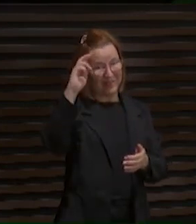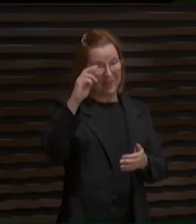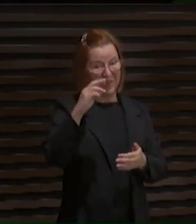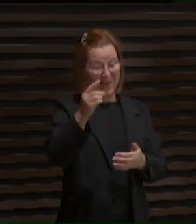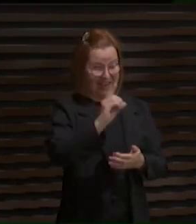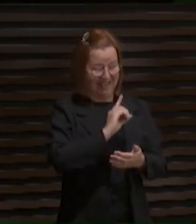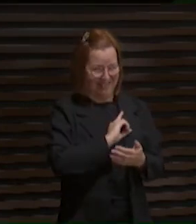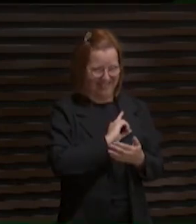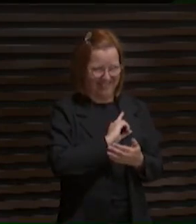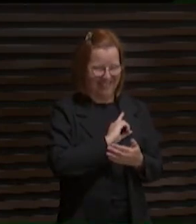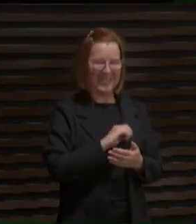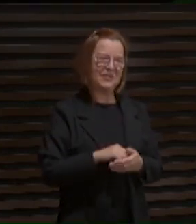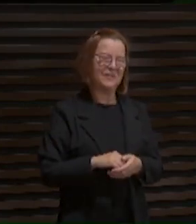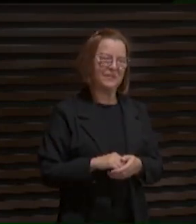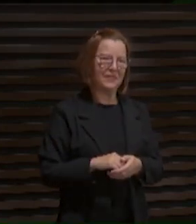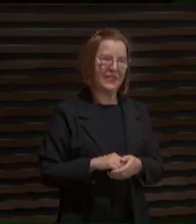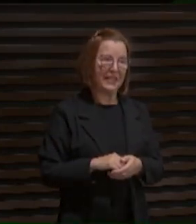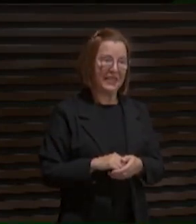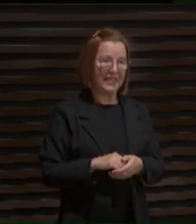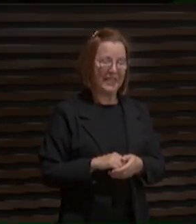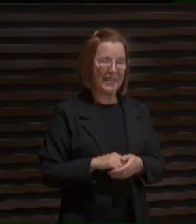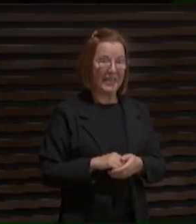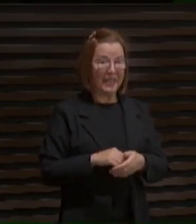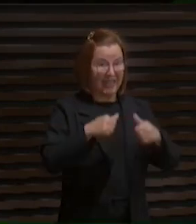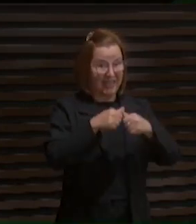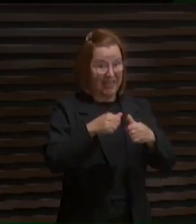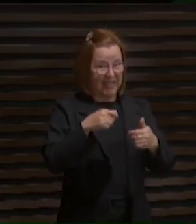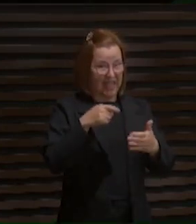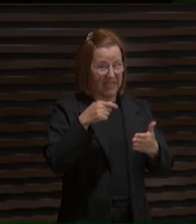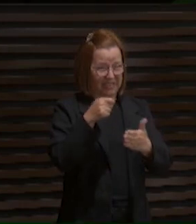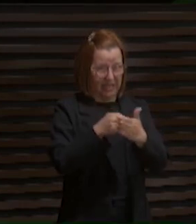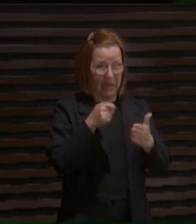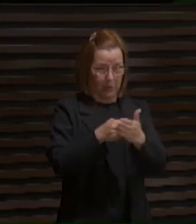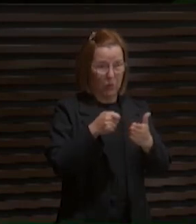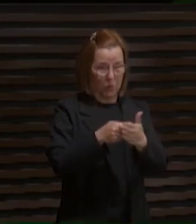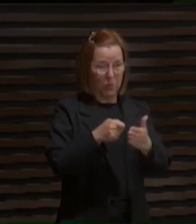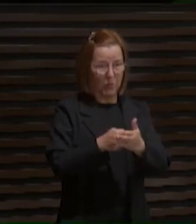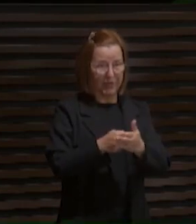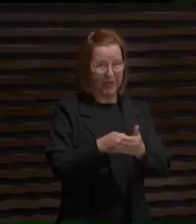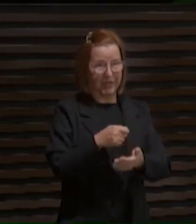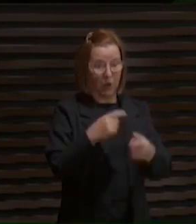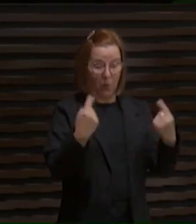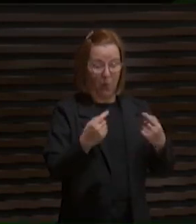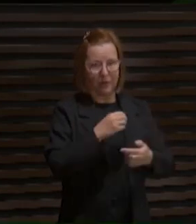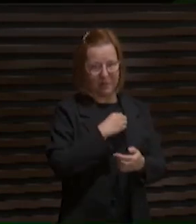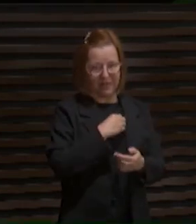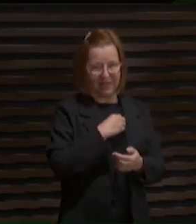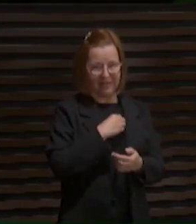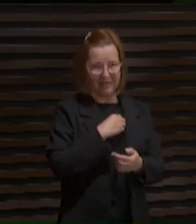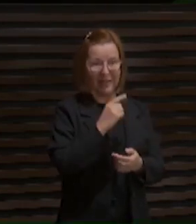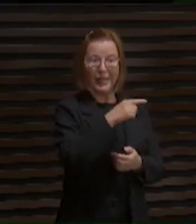E é em meio a essa luta, e não fora dela. É em meio à luta do pecado que nós devemos